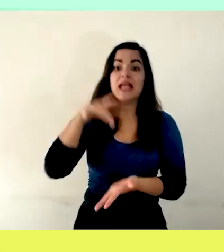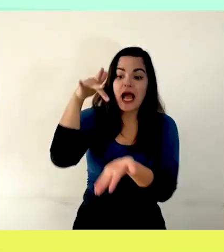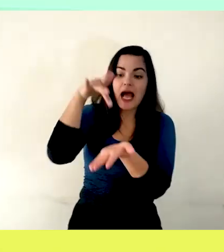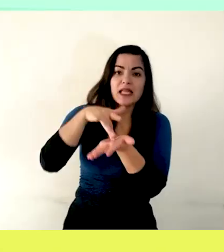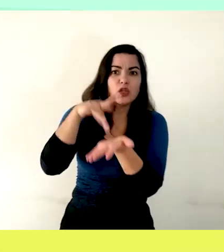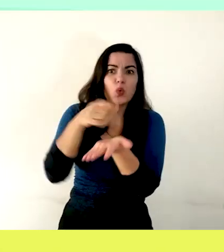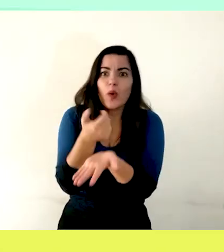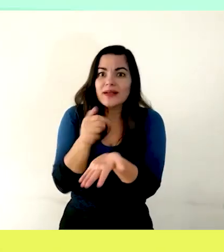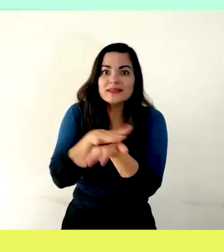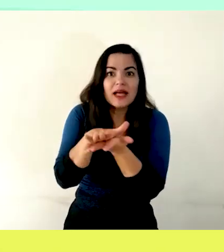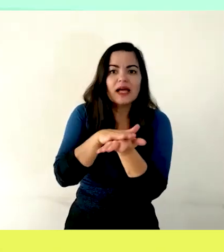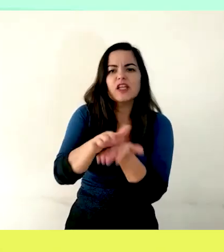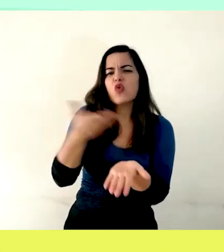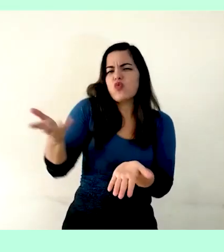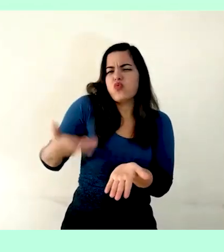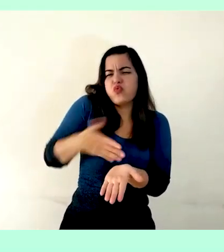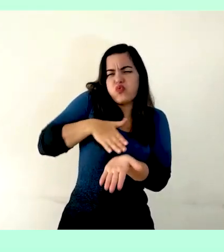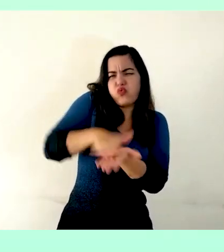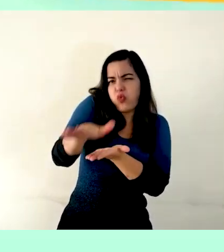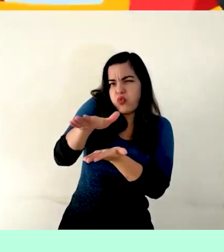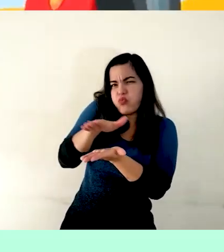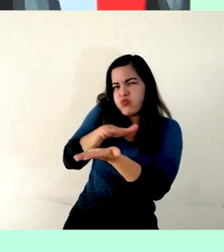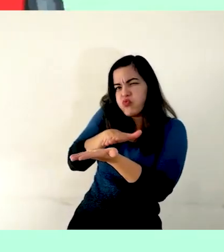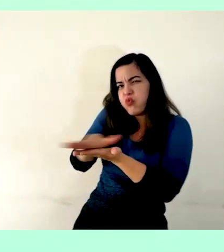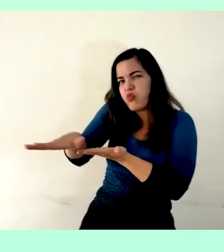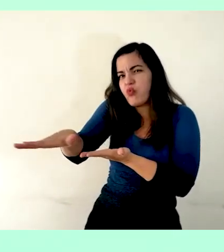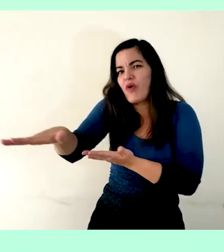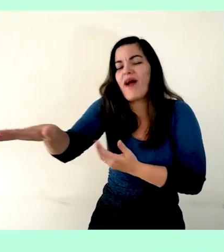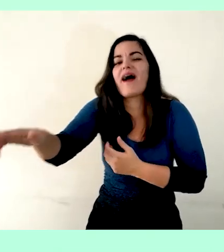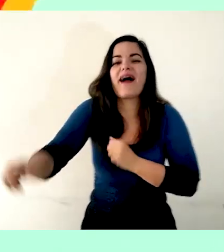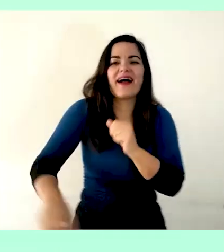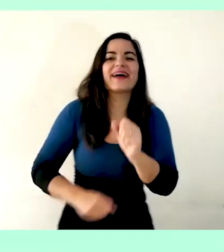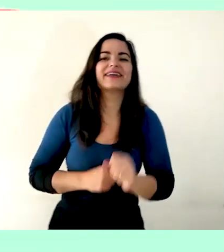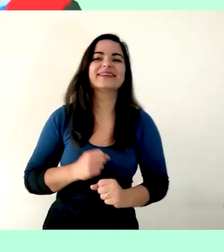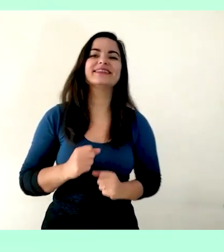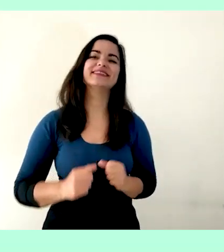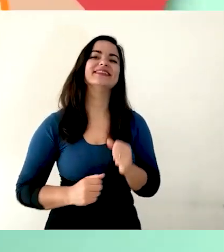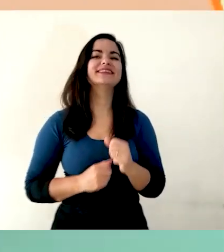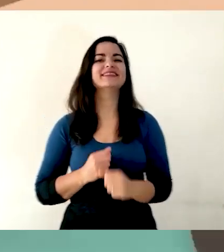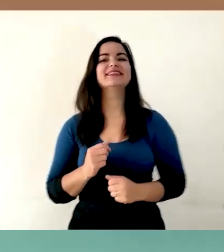Quando a atrito é menor, sou um carro feroz.